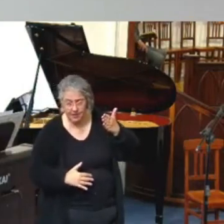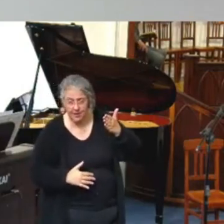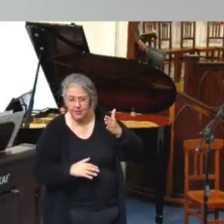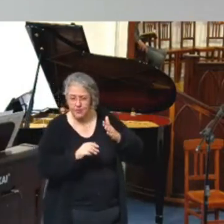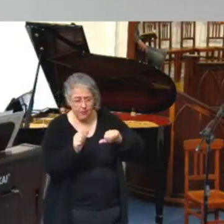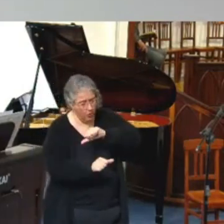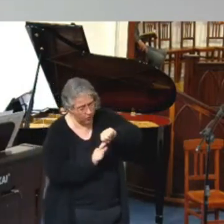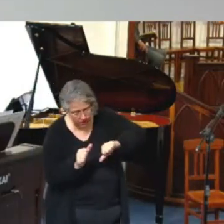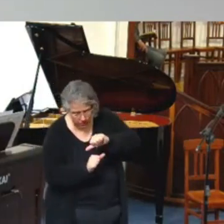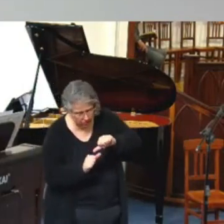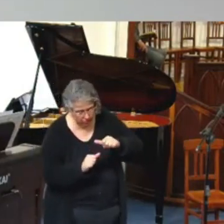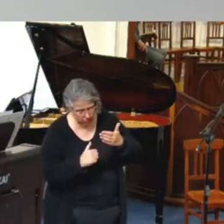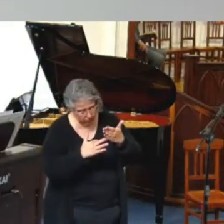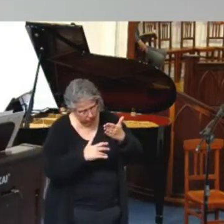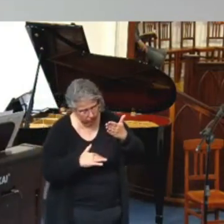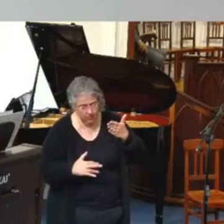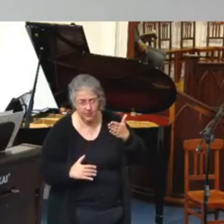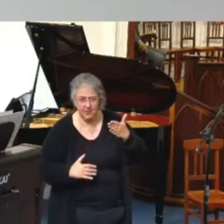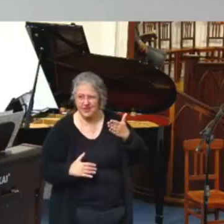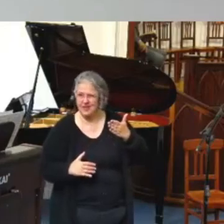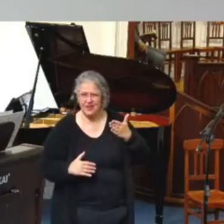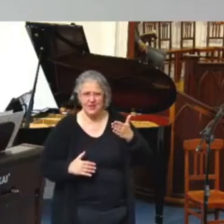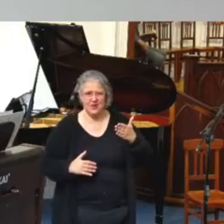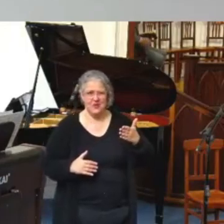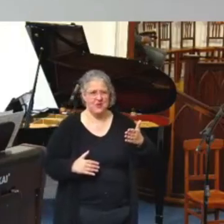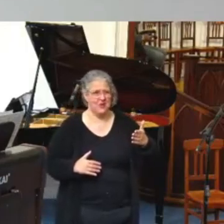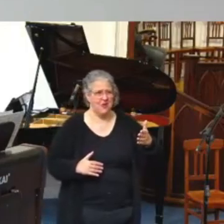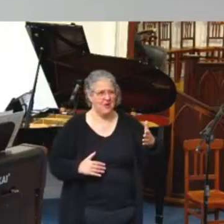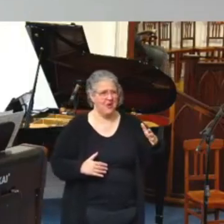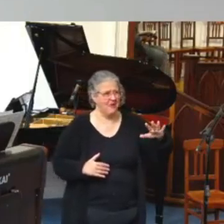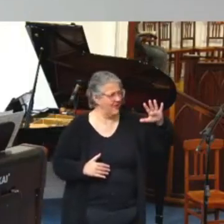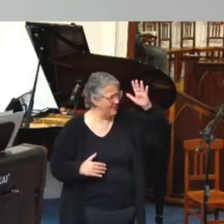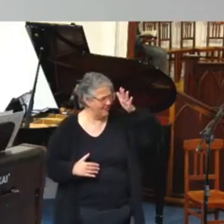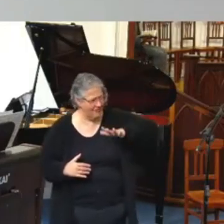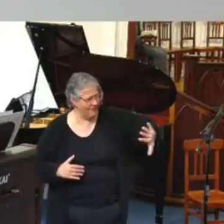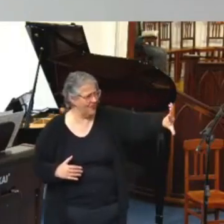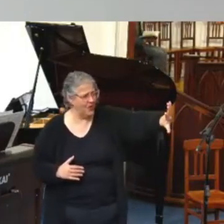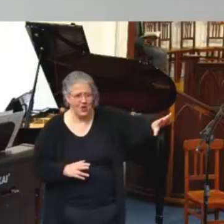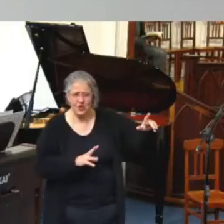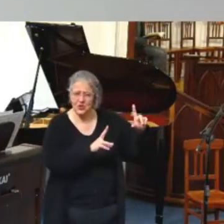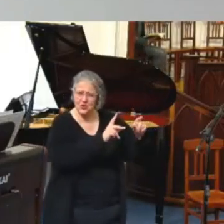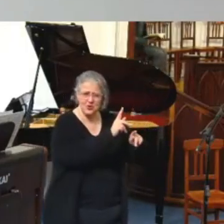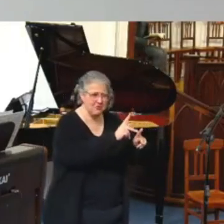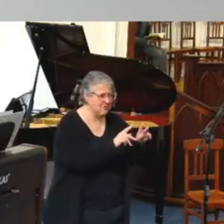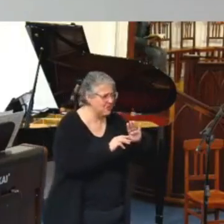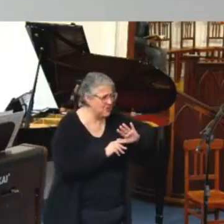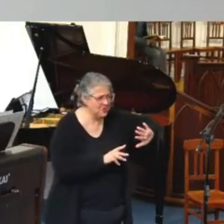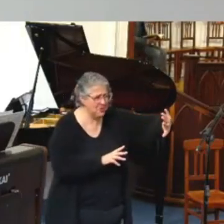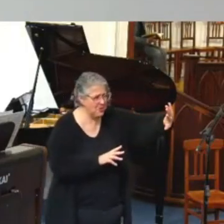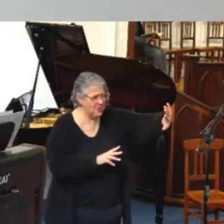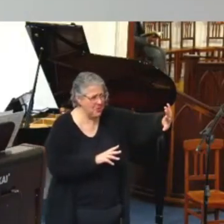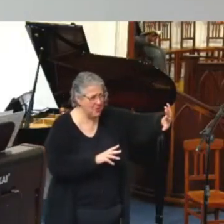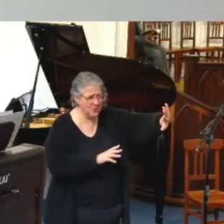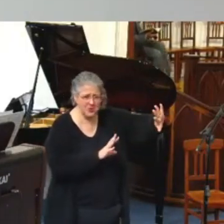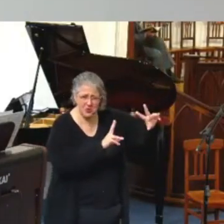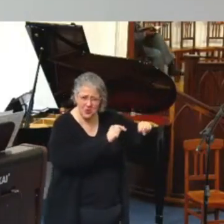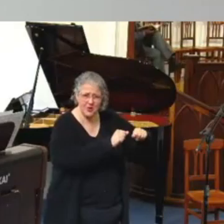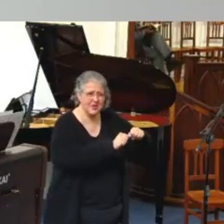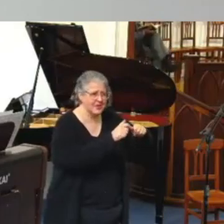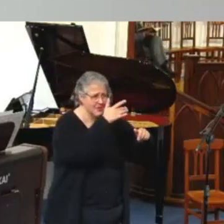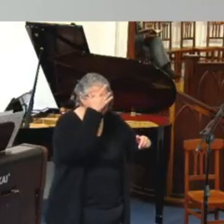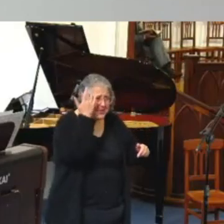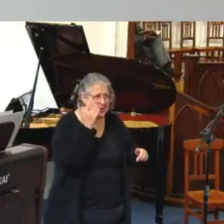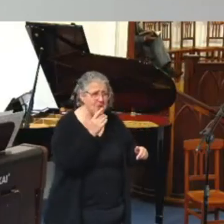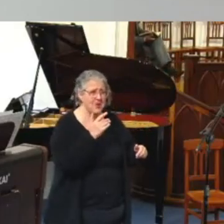apartai-vos, dizendo: afaste-se de mim, todos vocês que praticam iniquidade. Sabe por quê? A hora de vocês